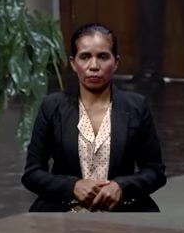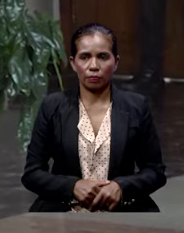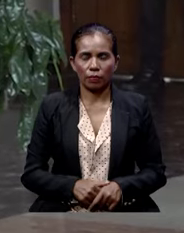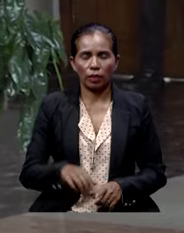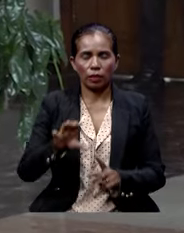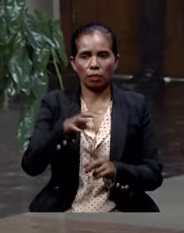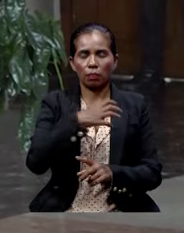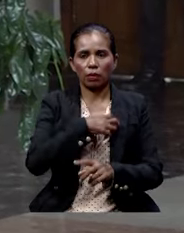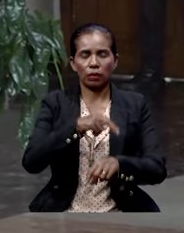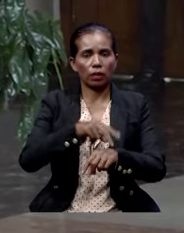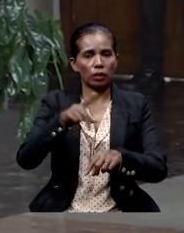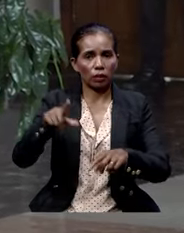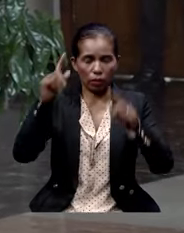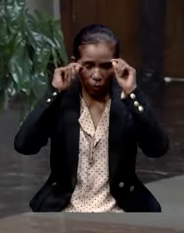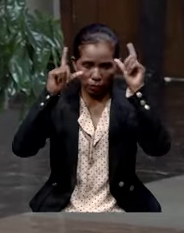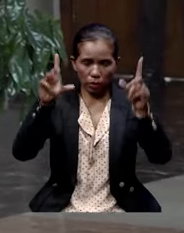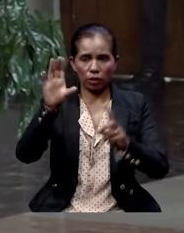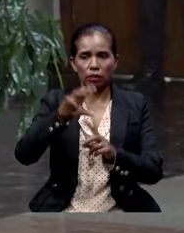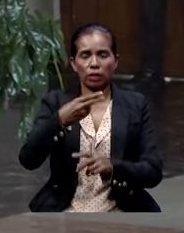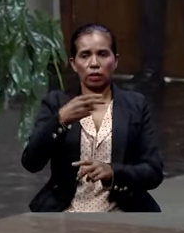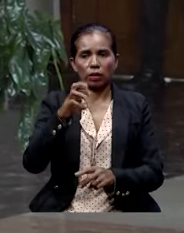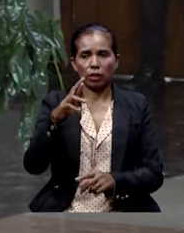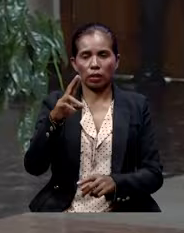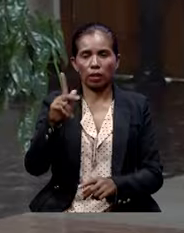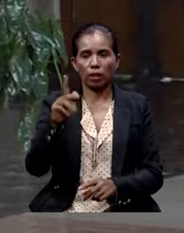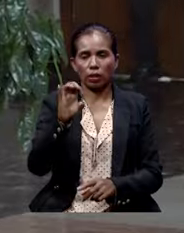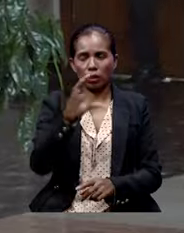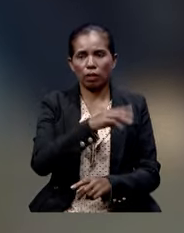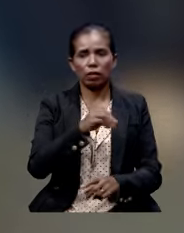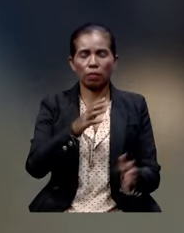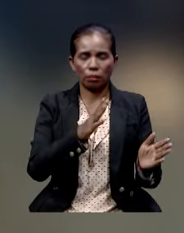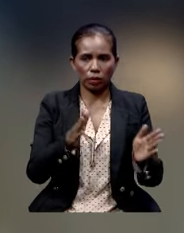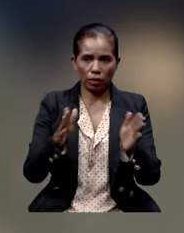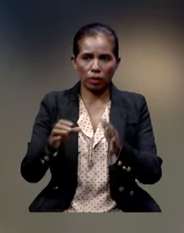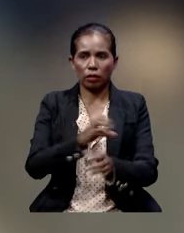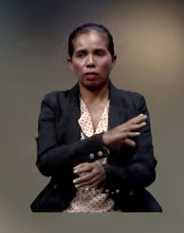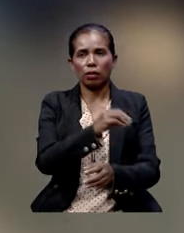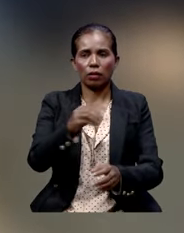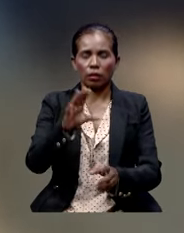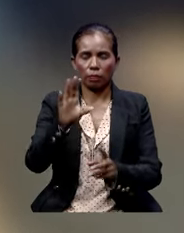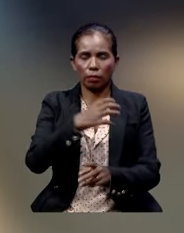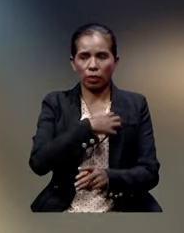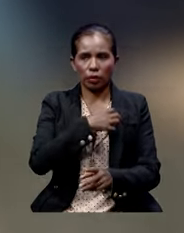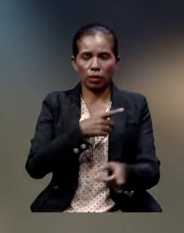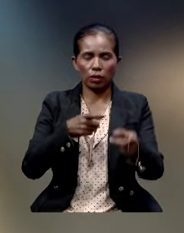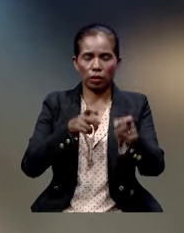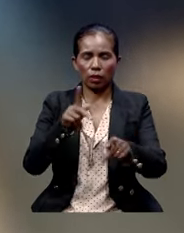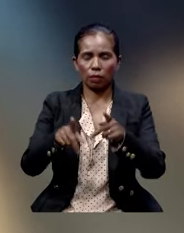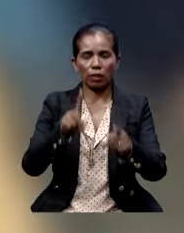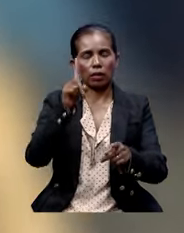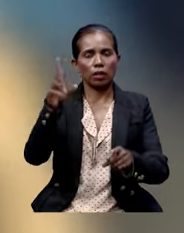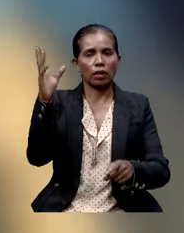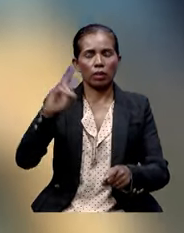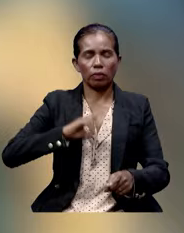Comandante-Geral Polícia Nacional Timor-Leste, Comissário-Geral Henrique da Costa, Teten. Processo de investigação bok num penitele ne betiru cidadão Ida